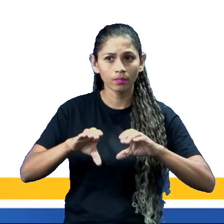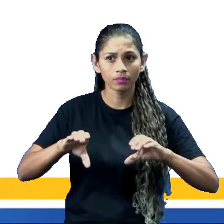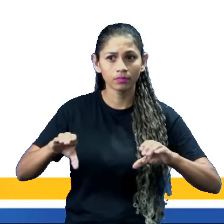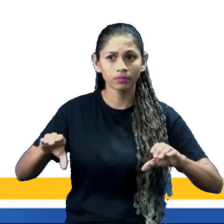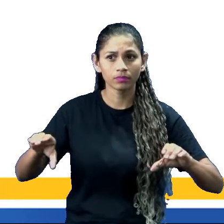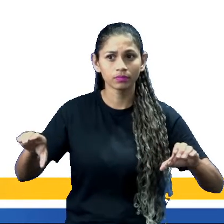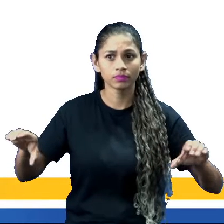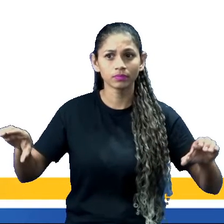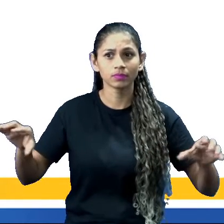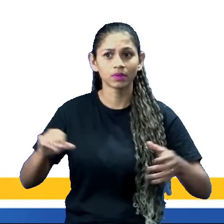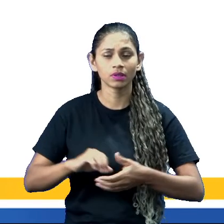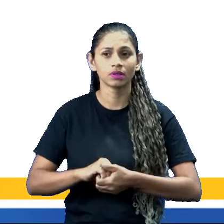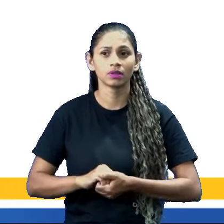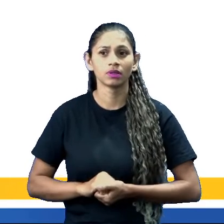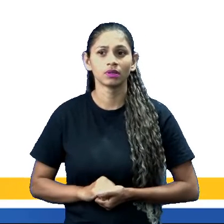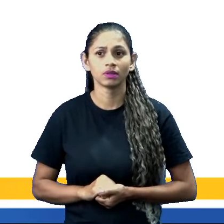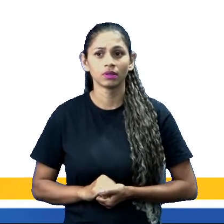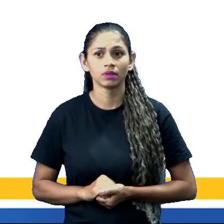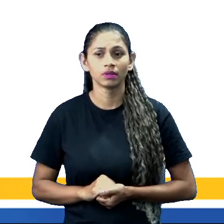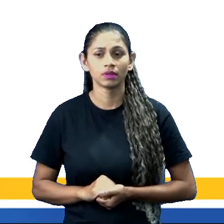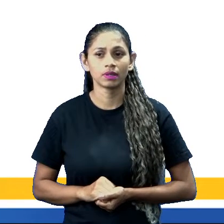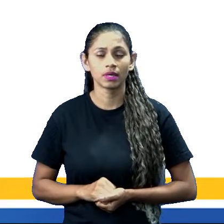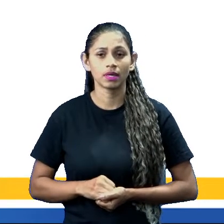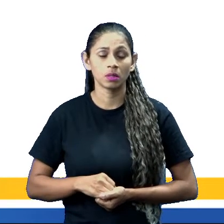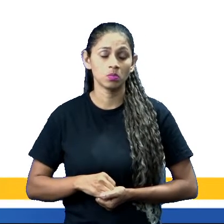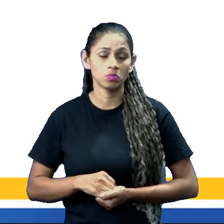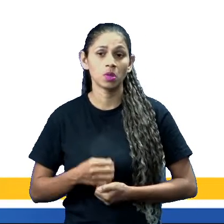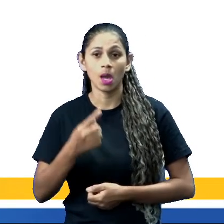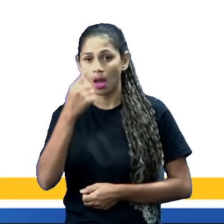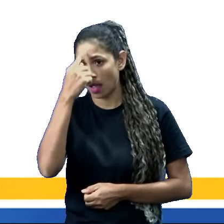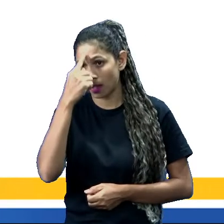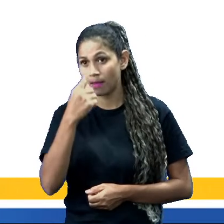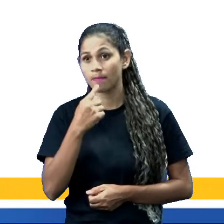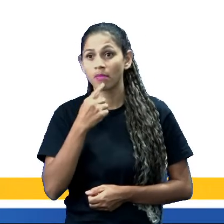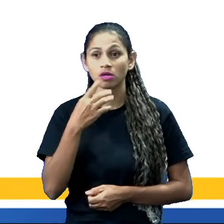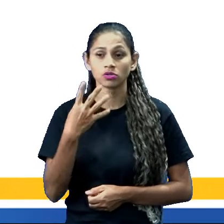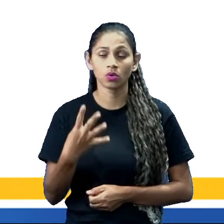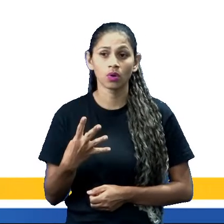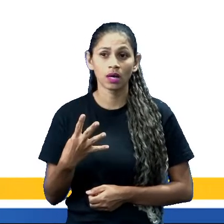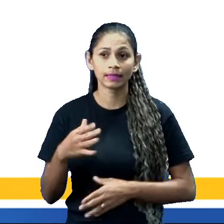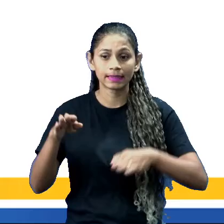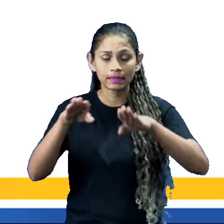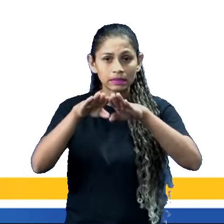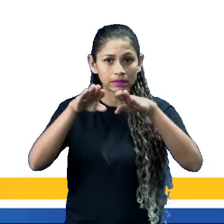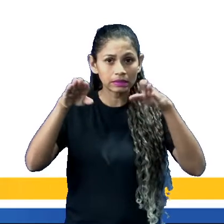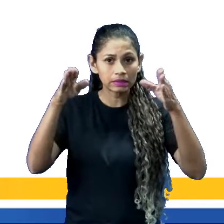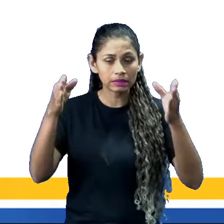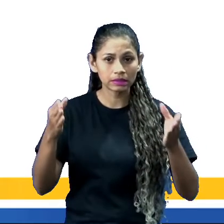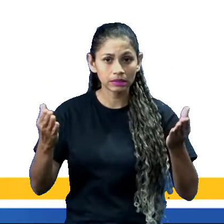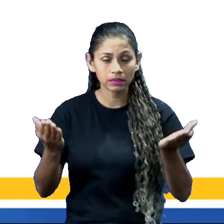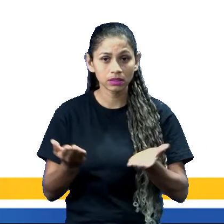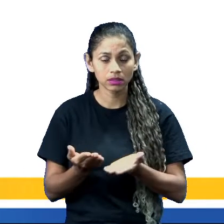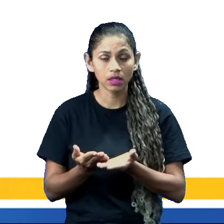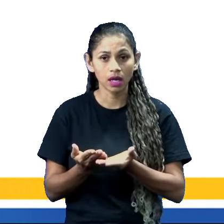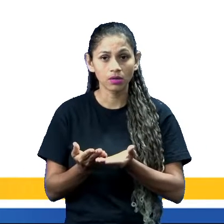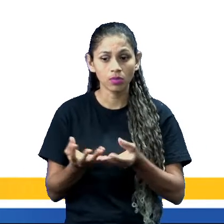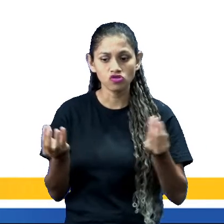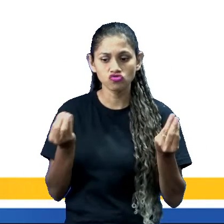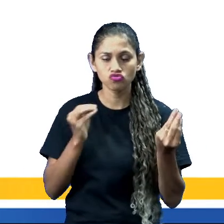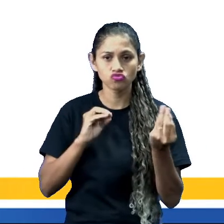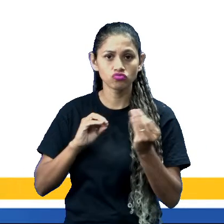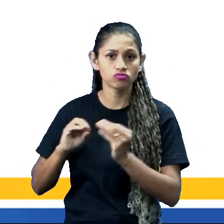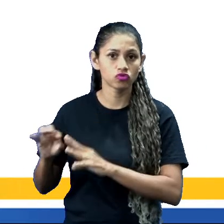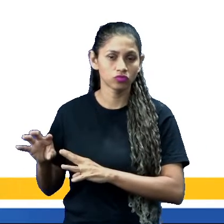Descarbox, Descarpac, que a gente faz, né, a gente faz a questão do descarte ali dos materiais que